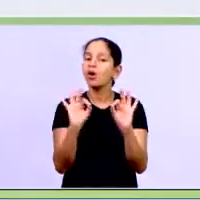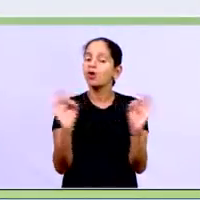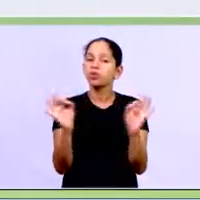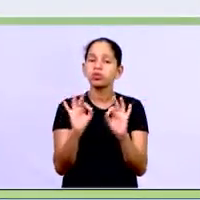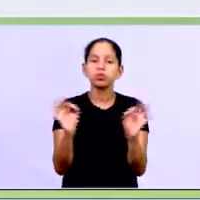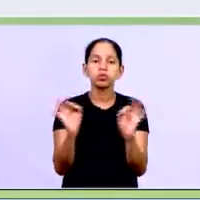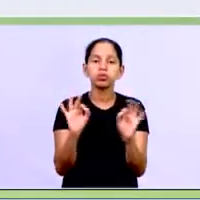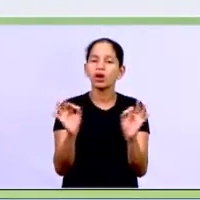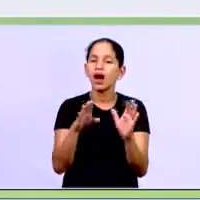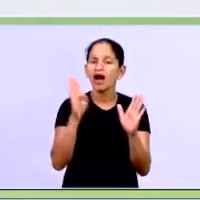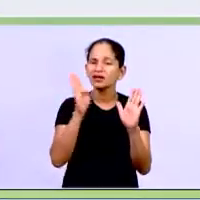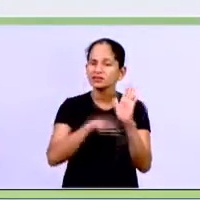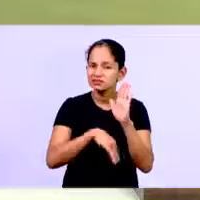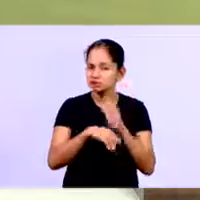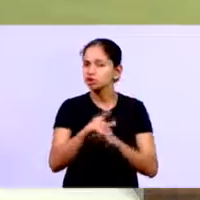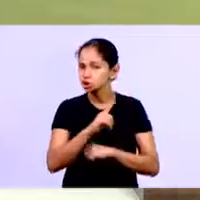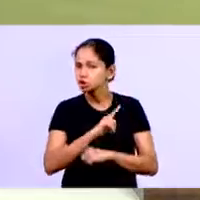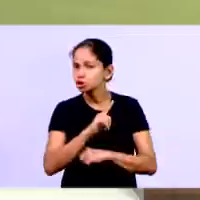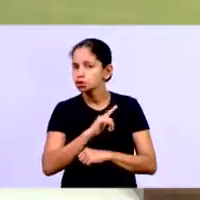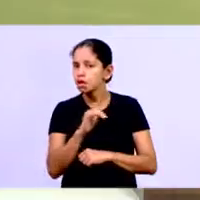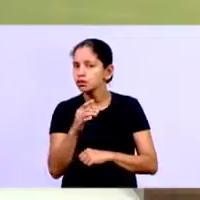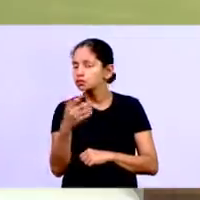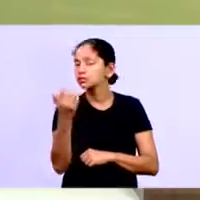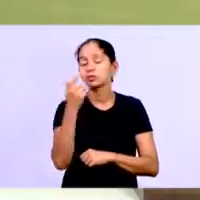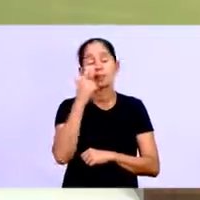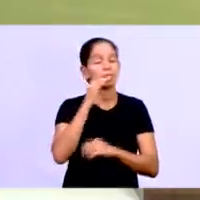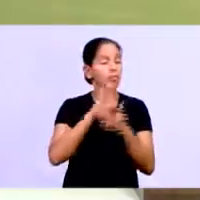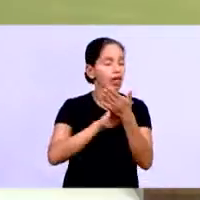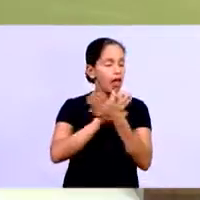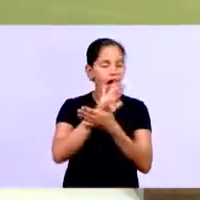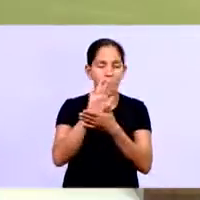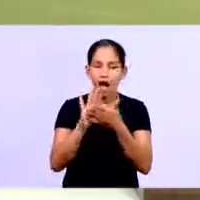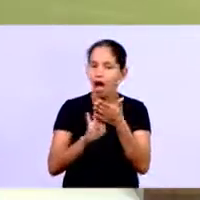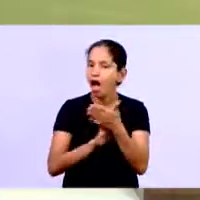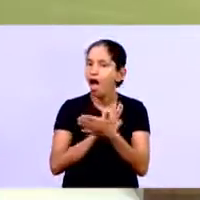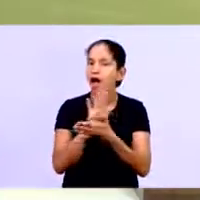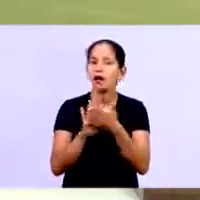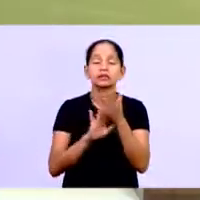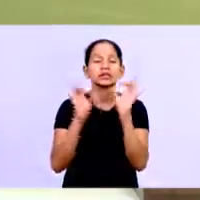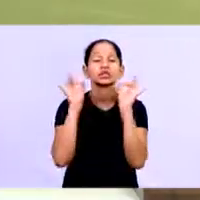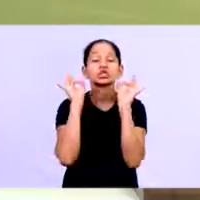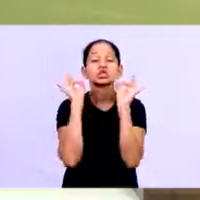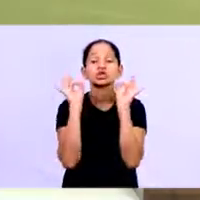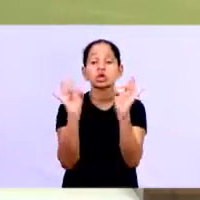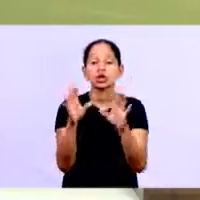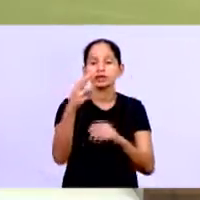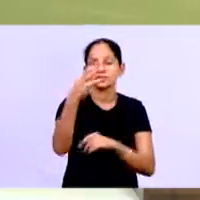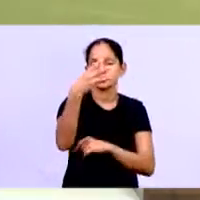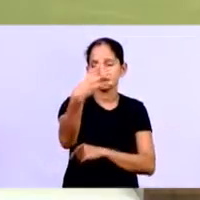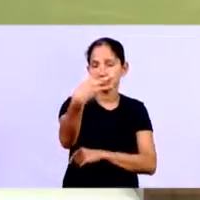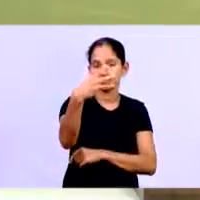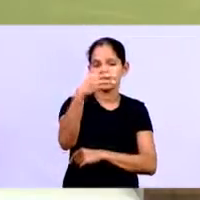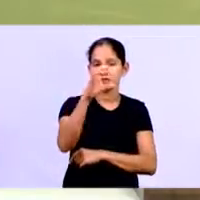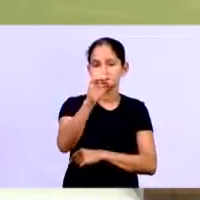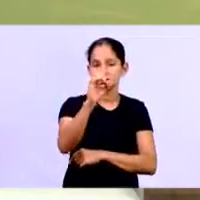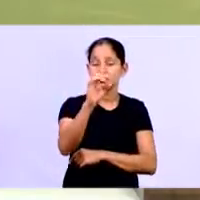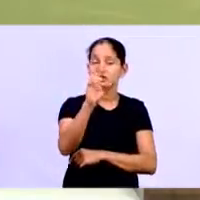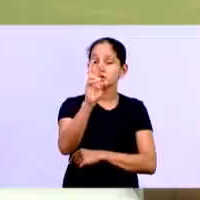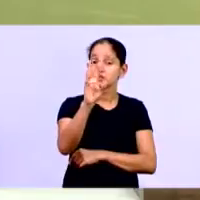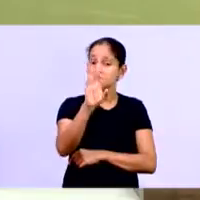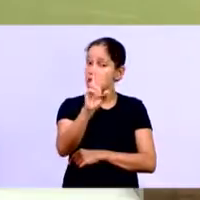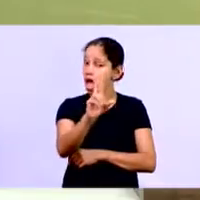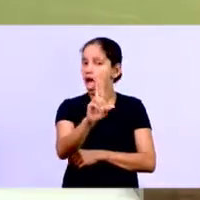da dívida dele. Esses R$100 refere-se à situação dele ter pego R$1.000 emprestado. Ele só está